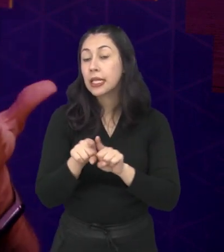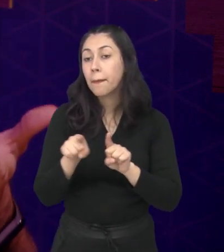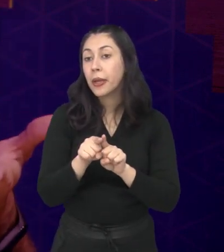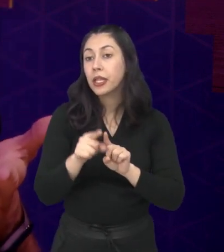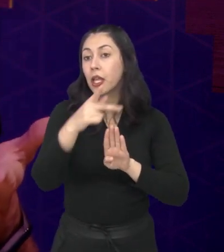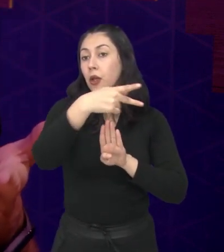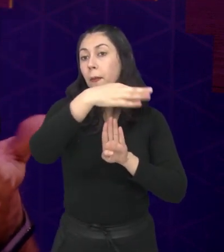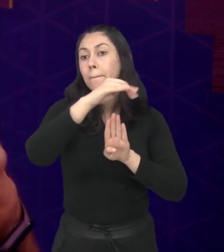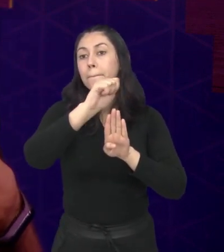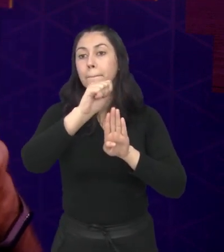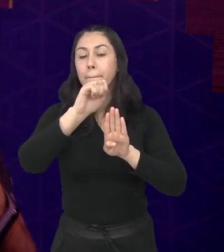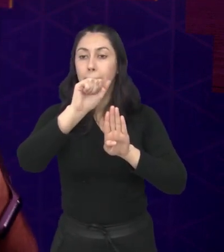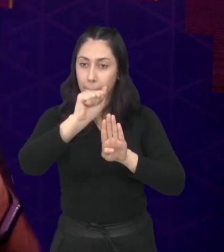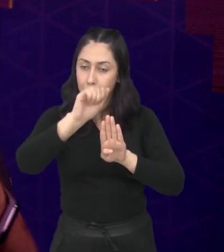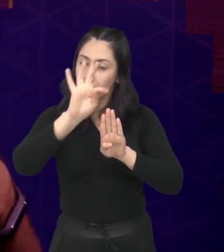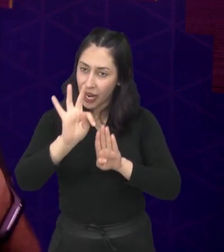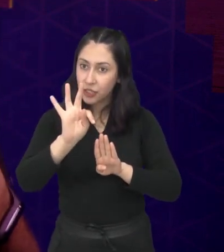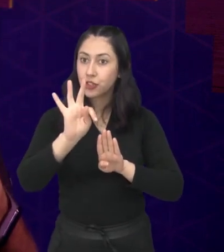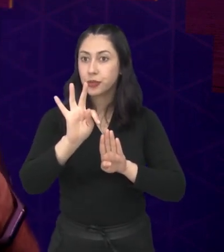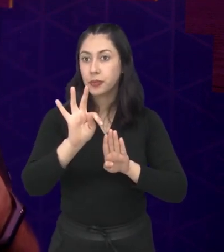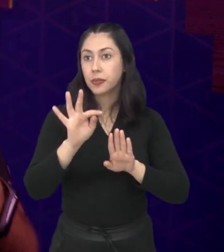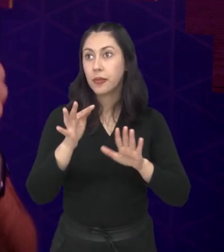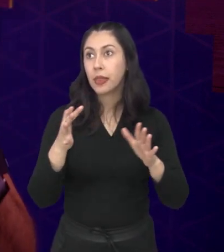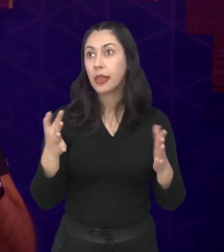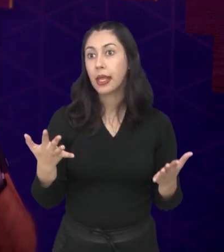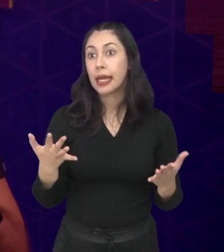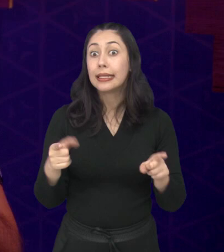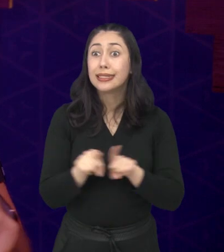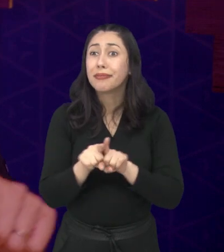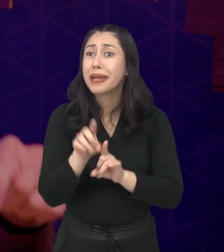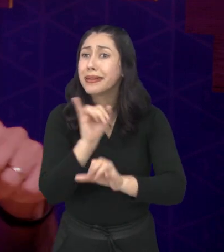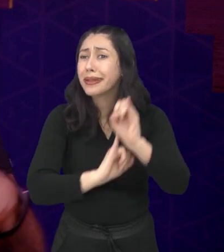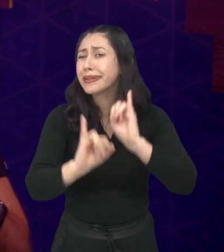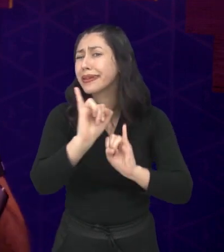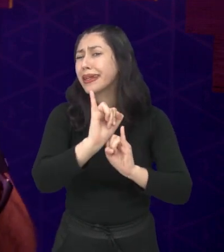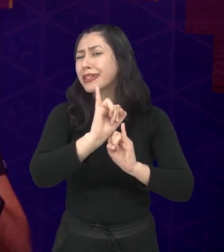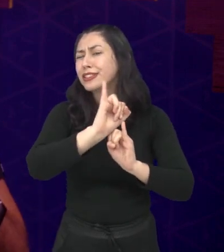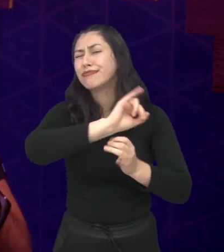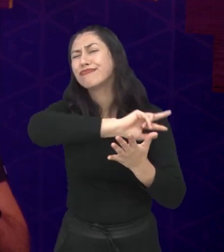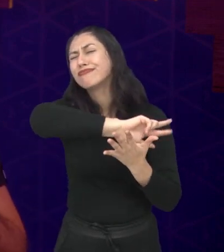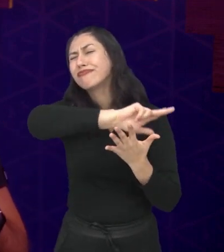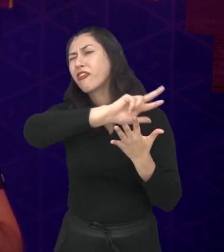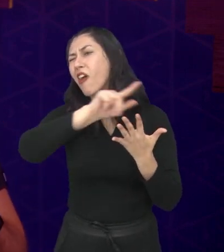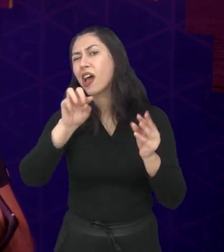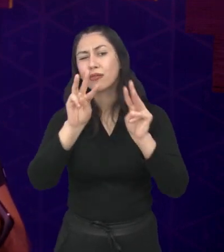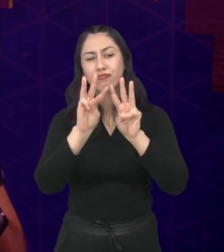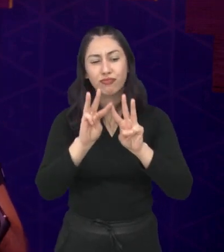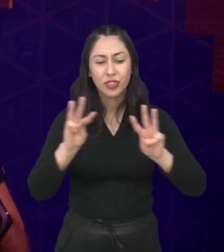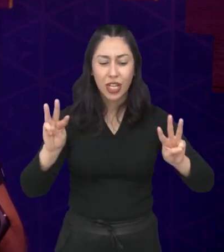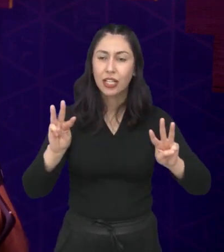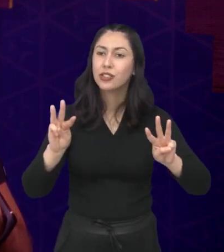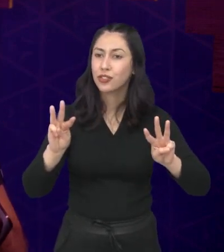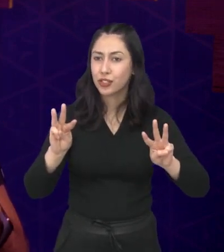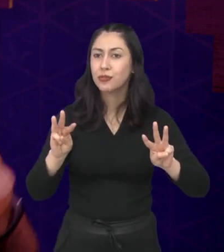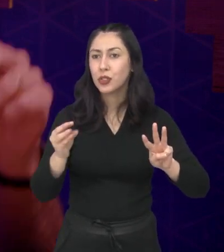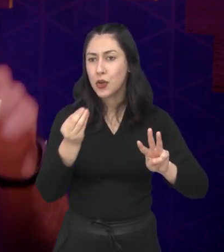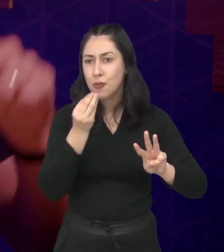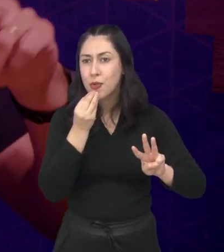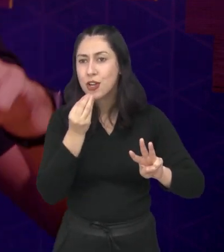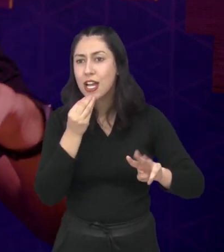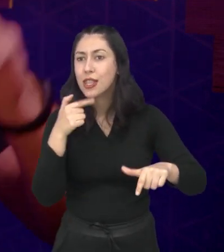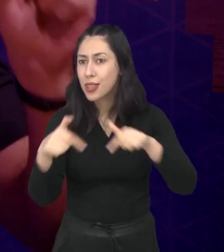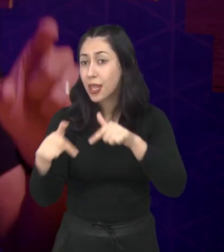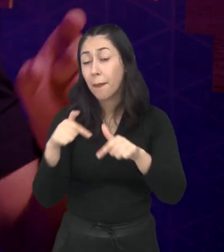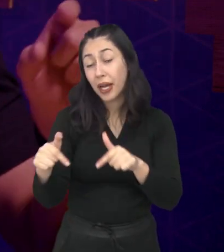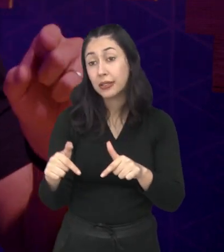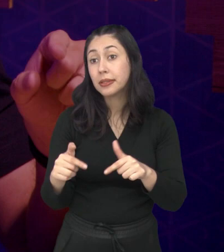Posto de Atendimento ao Trabalhador de cada cidade. Na internet tem muito site de emprego, muito site de emprego.